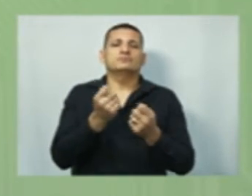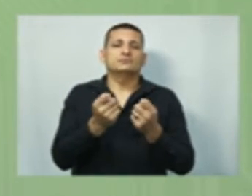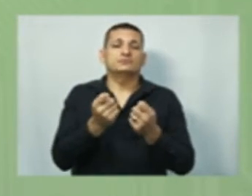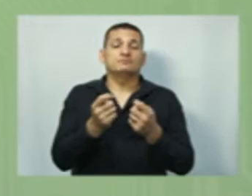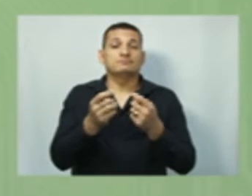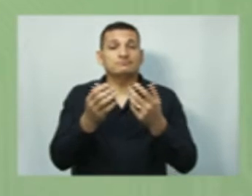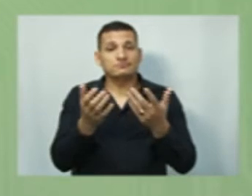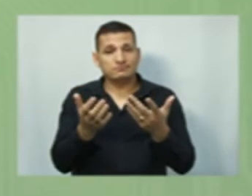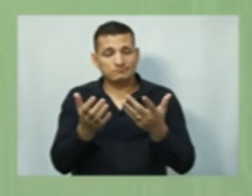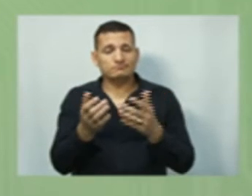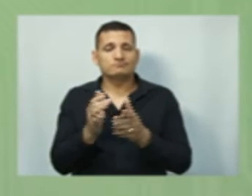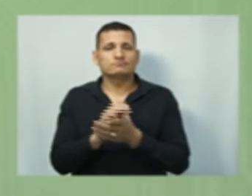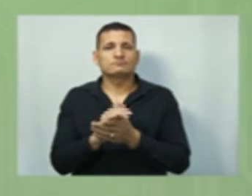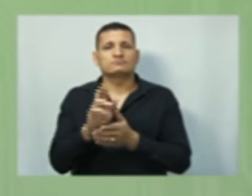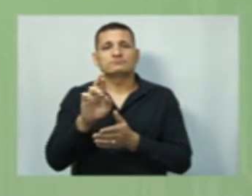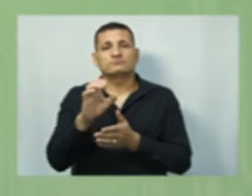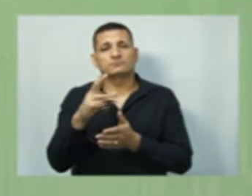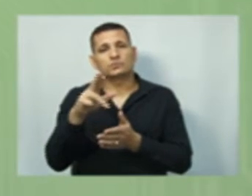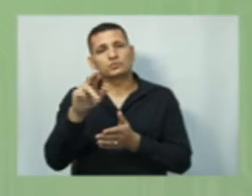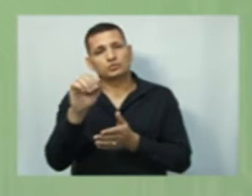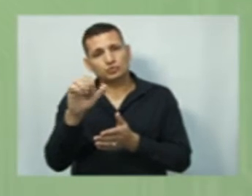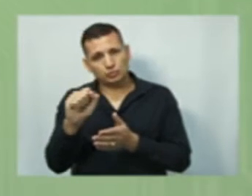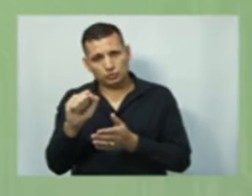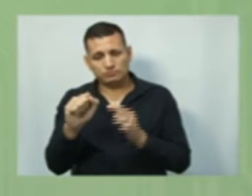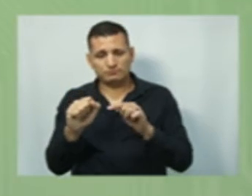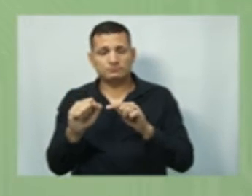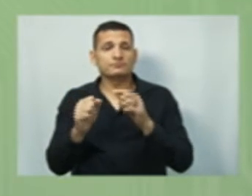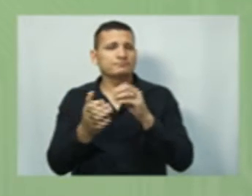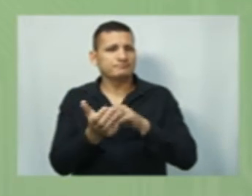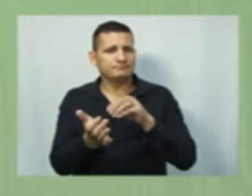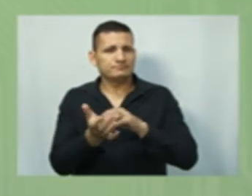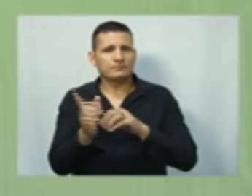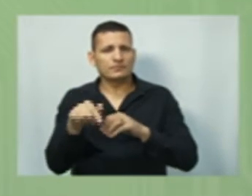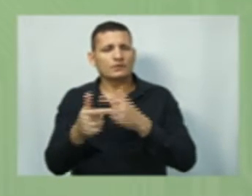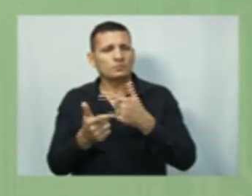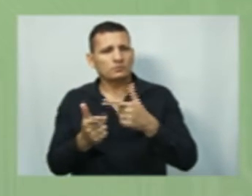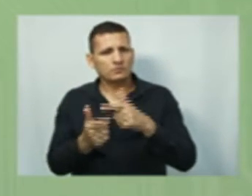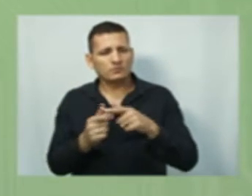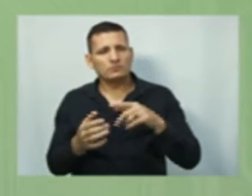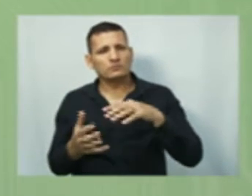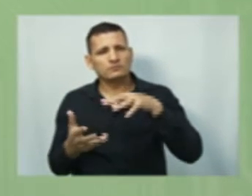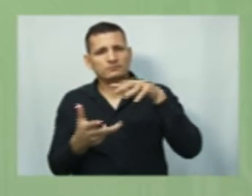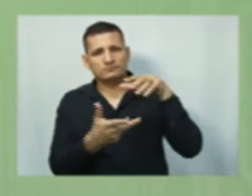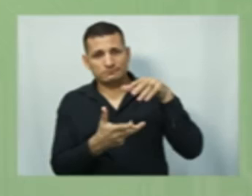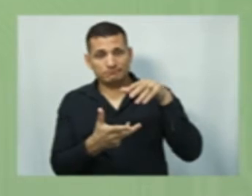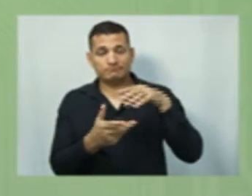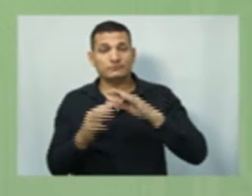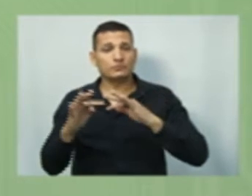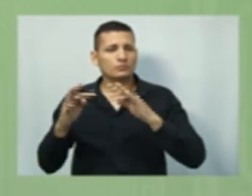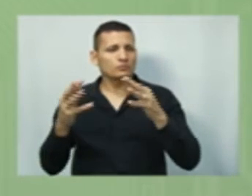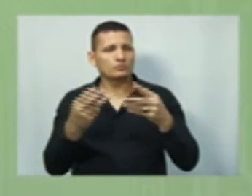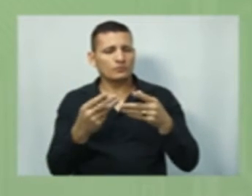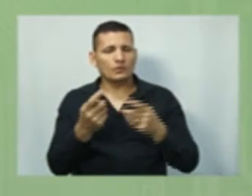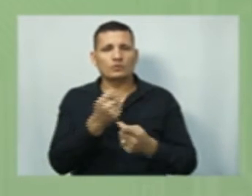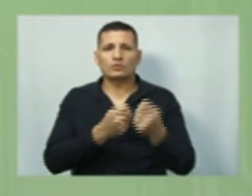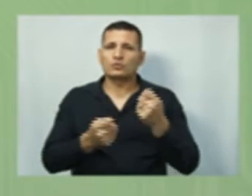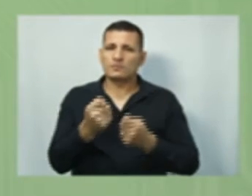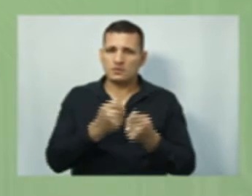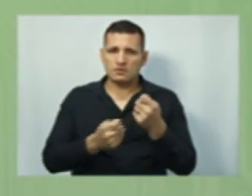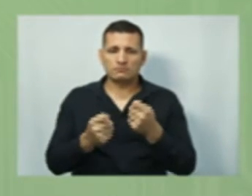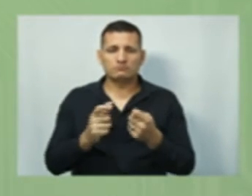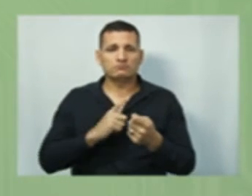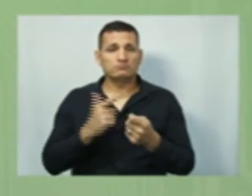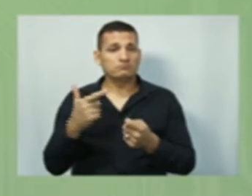recursos produtivos é um problema universal, todas as economias nacionais têm seus problemas econômicos